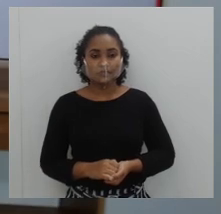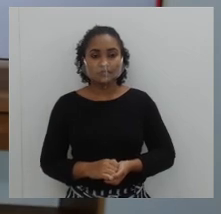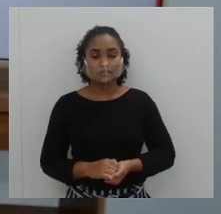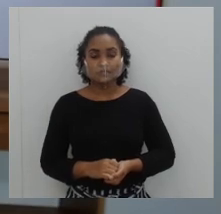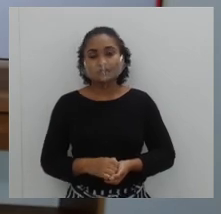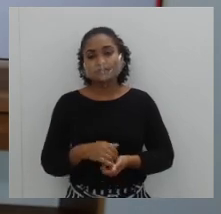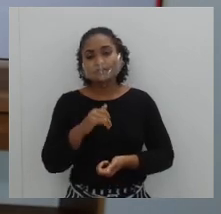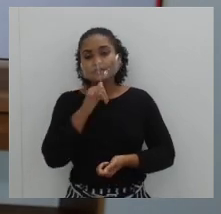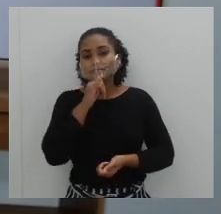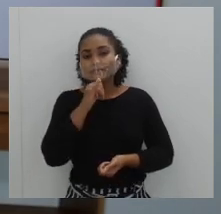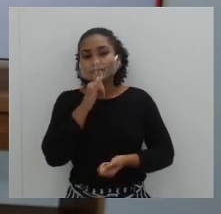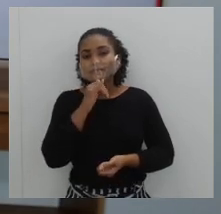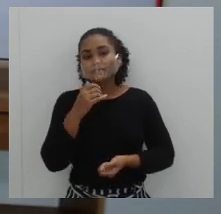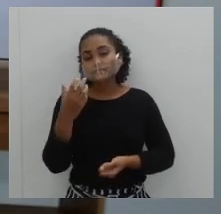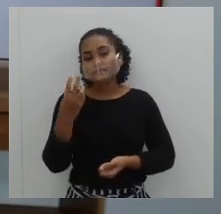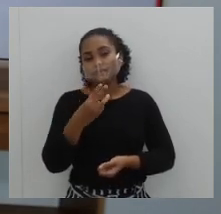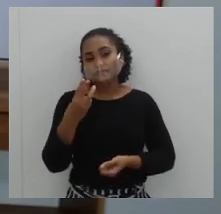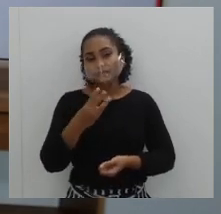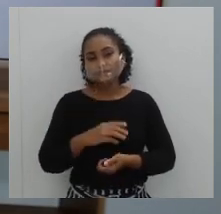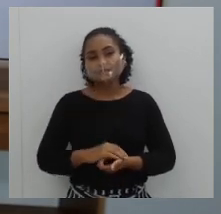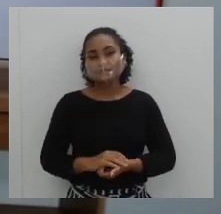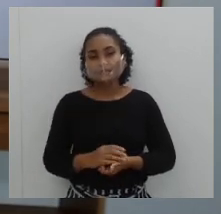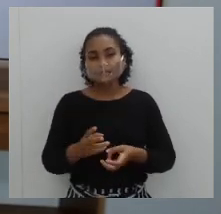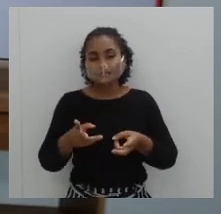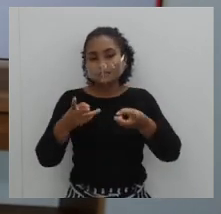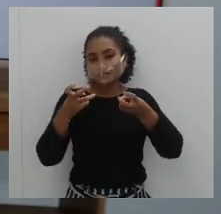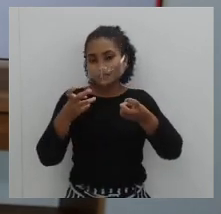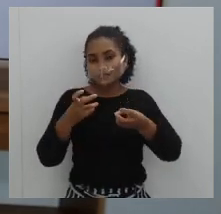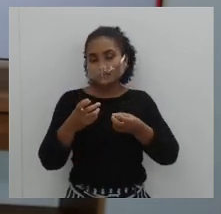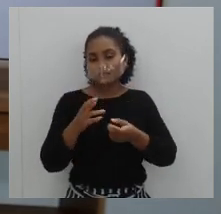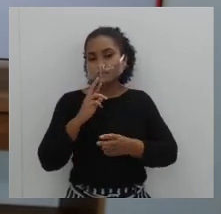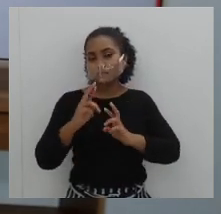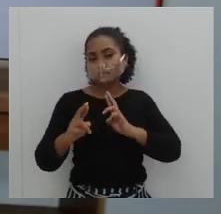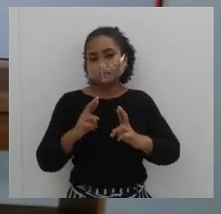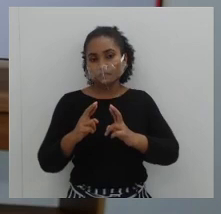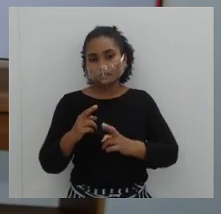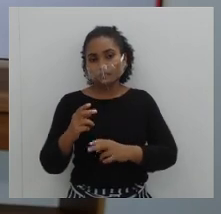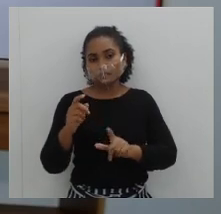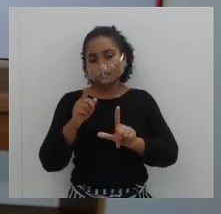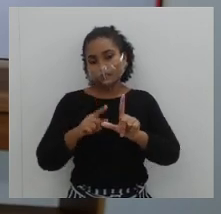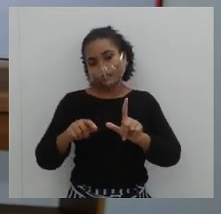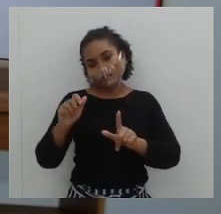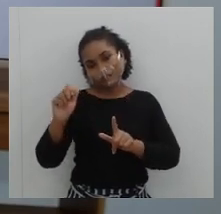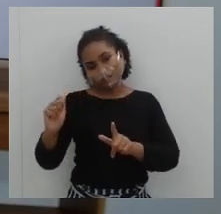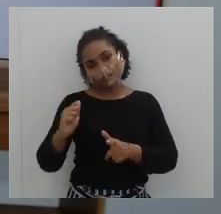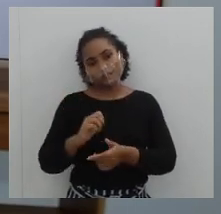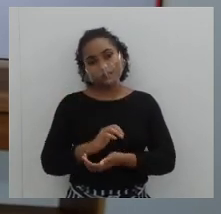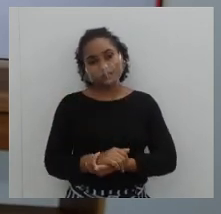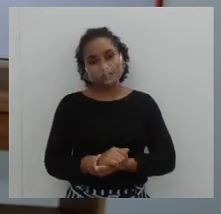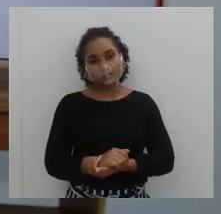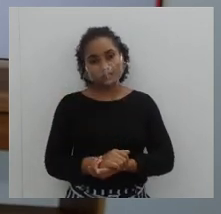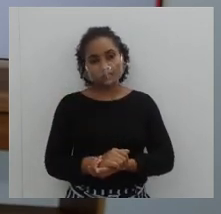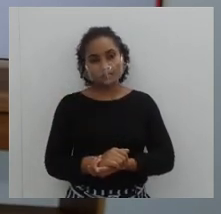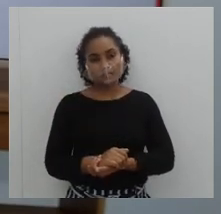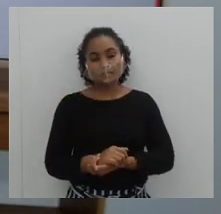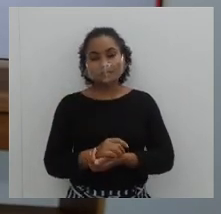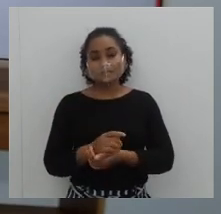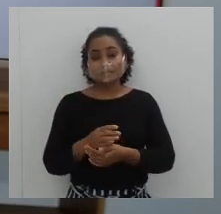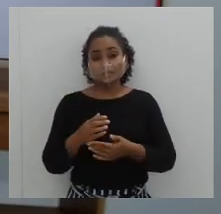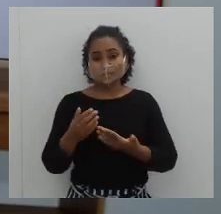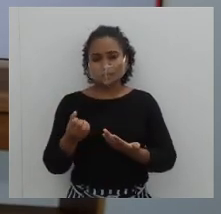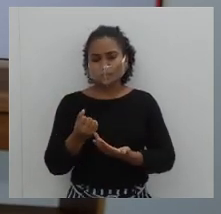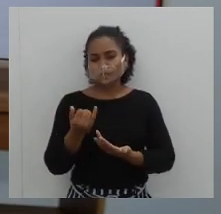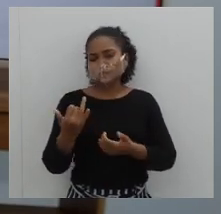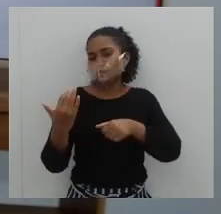No exemplo 3 temos, observe o poliedro e responda. Letra A. De acordo com o número de faces,